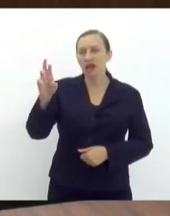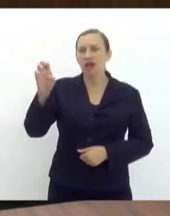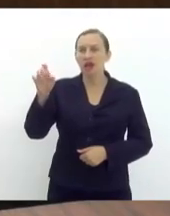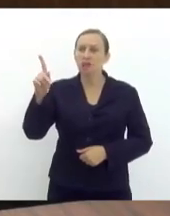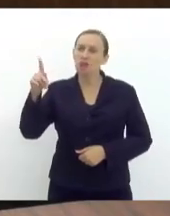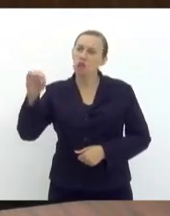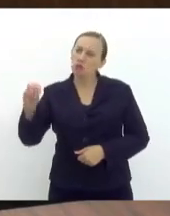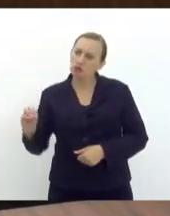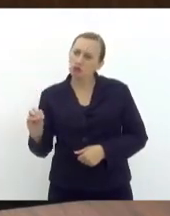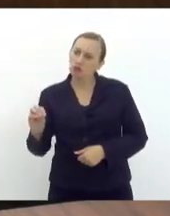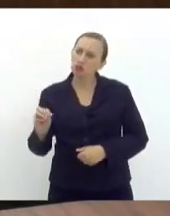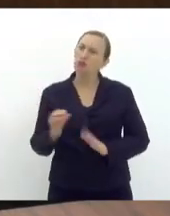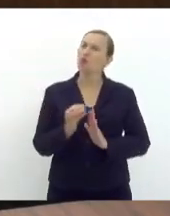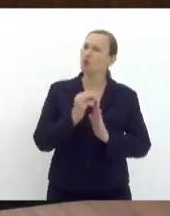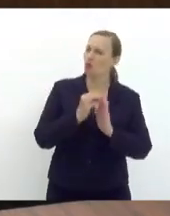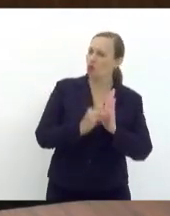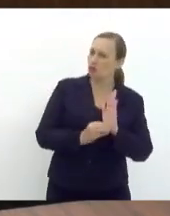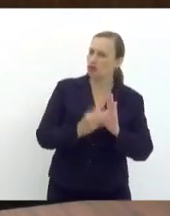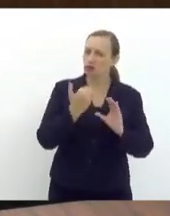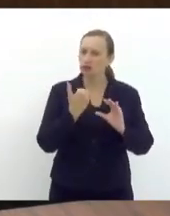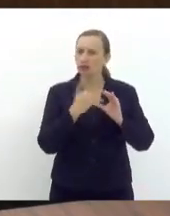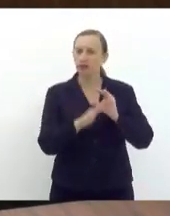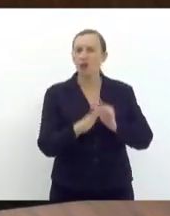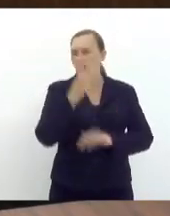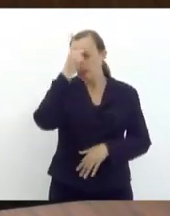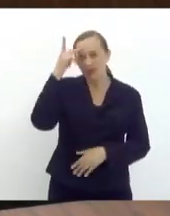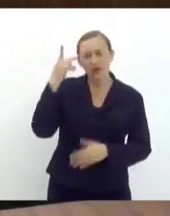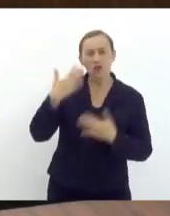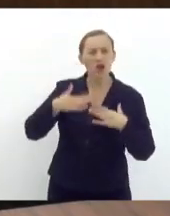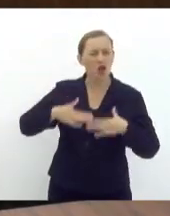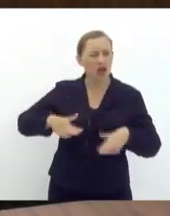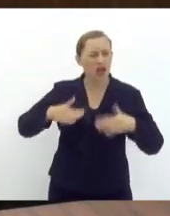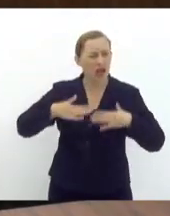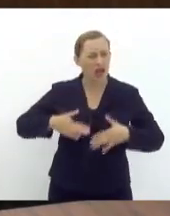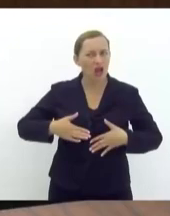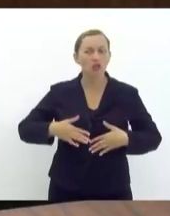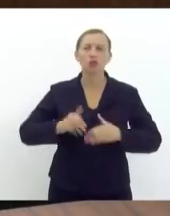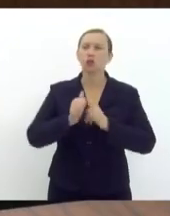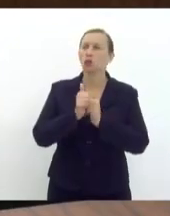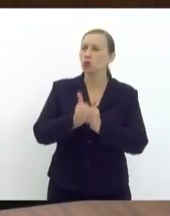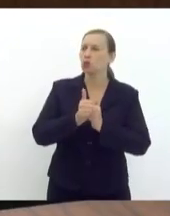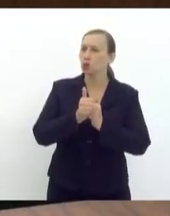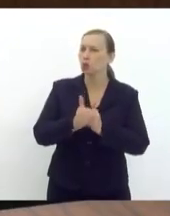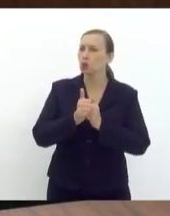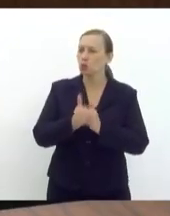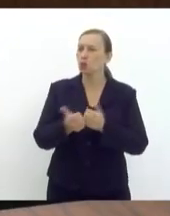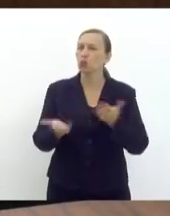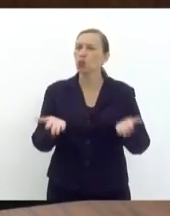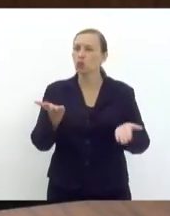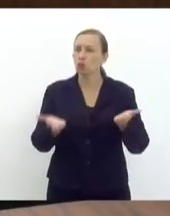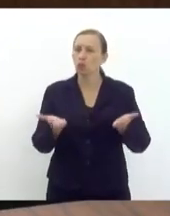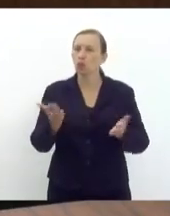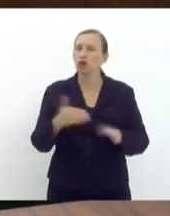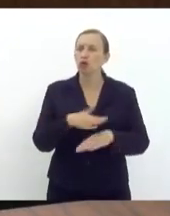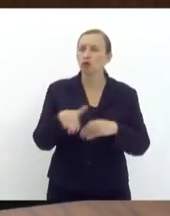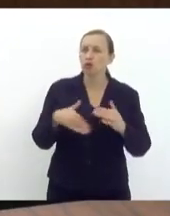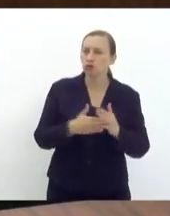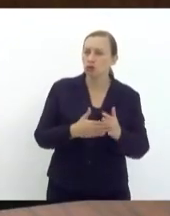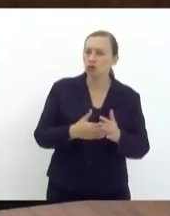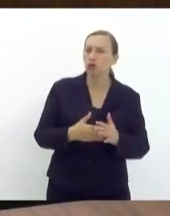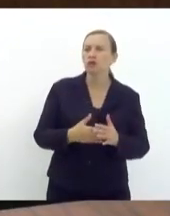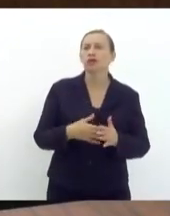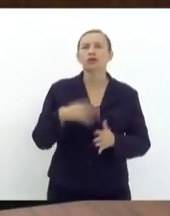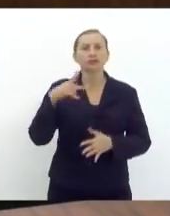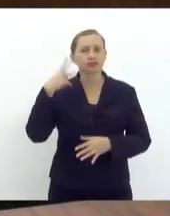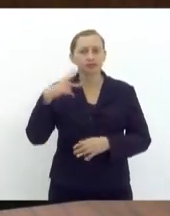está muito conforto você é uma pessoa que é tranquila lida com todos os segmentos eu sei da sua capacidade de trabalho já estamos aqui